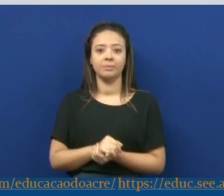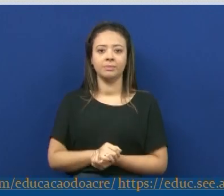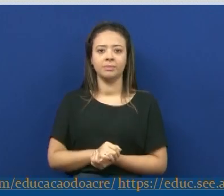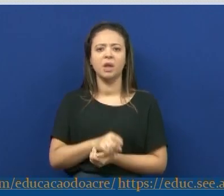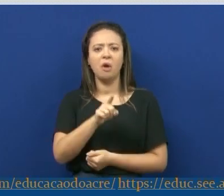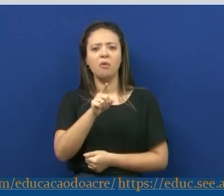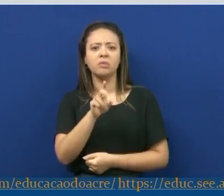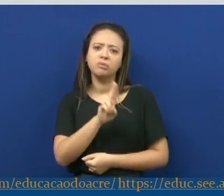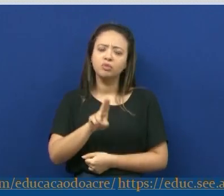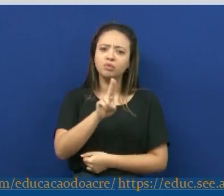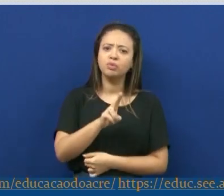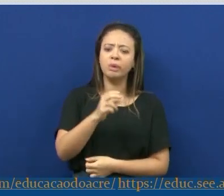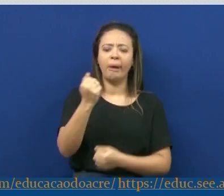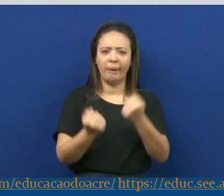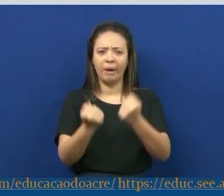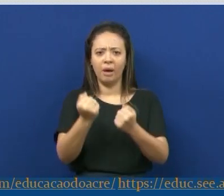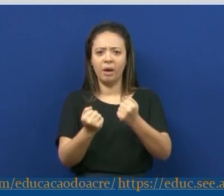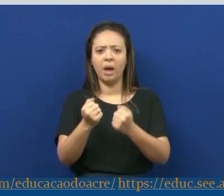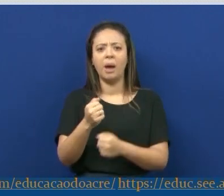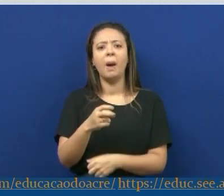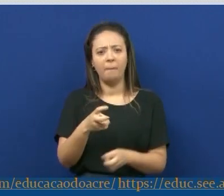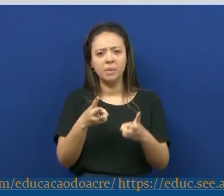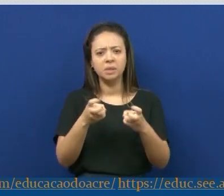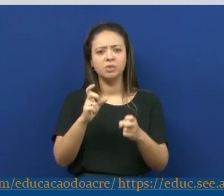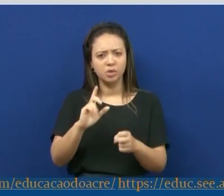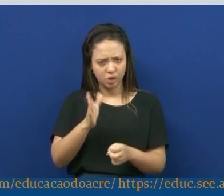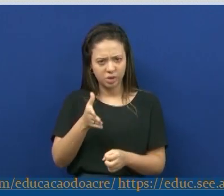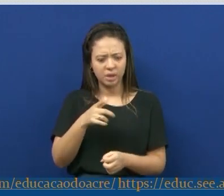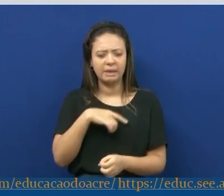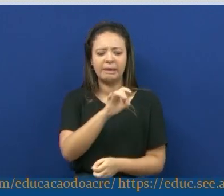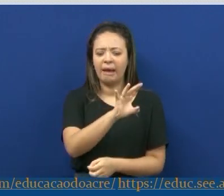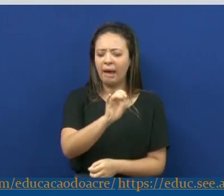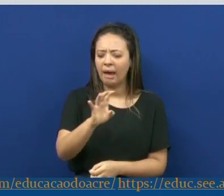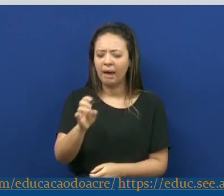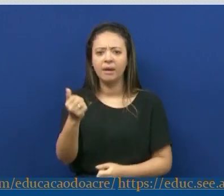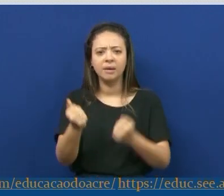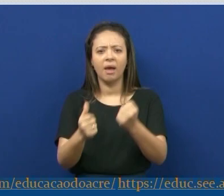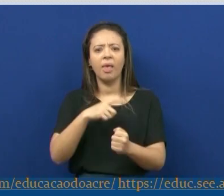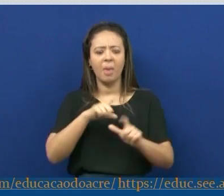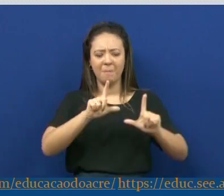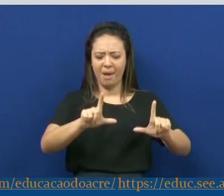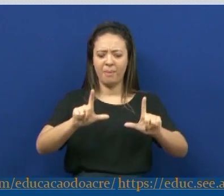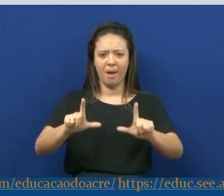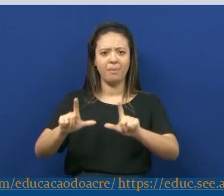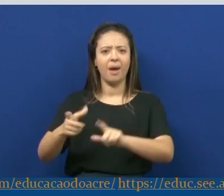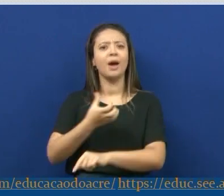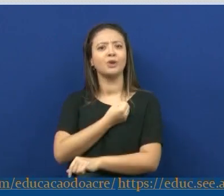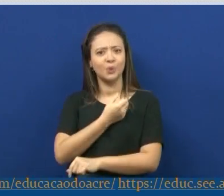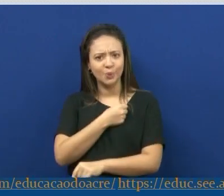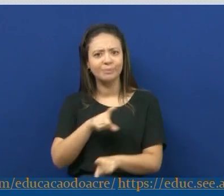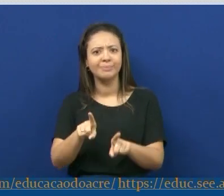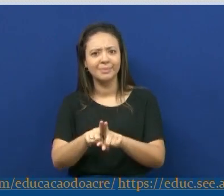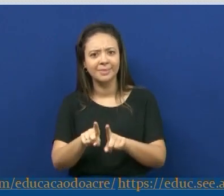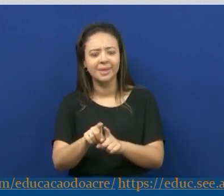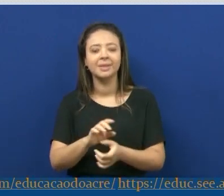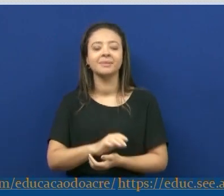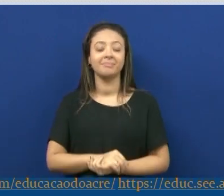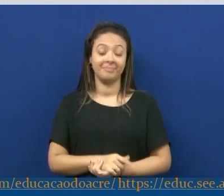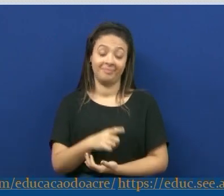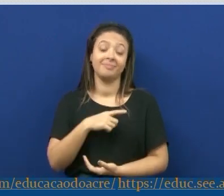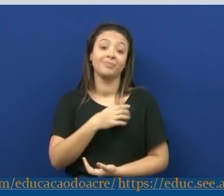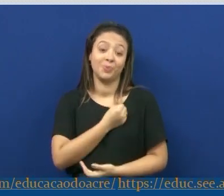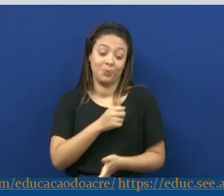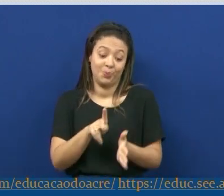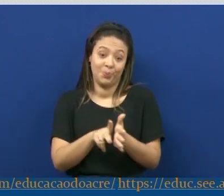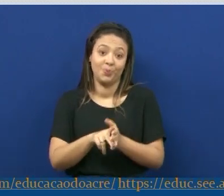carro, você já observou a placa dos carros? Sim, nas placas também tem um código. Existem os